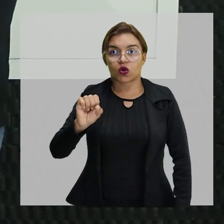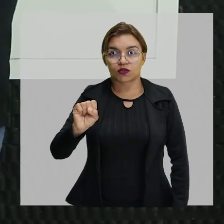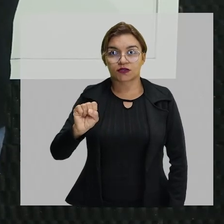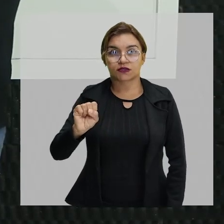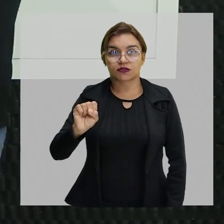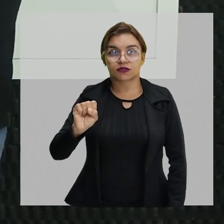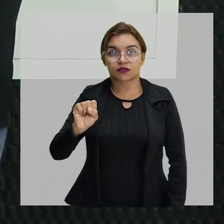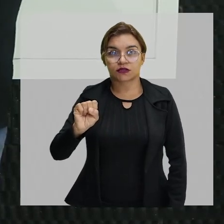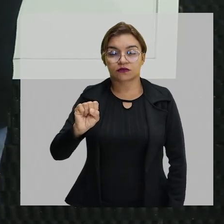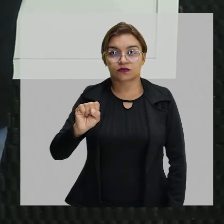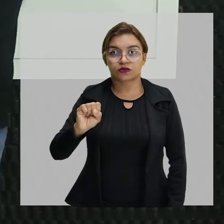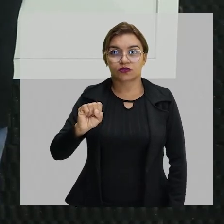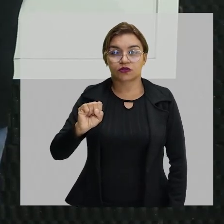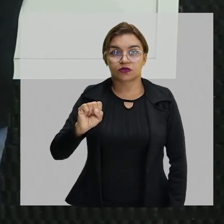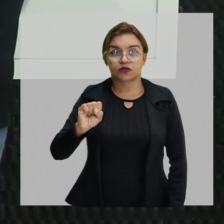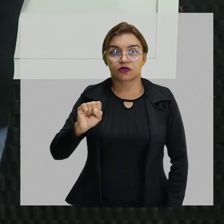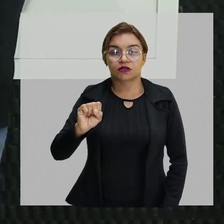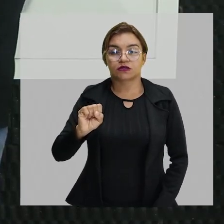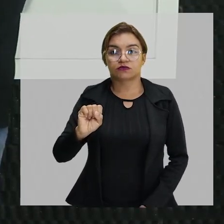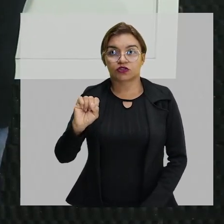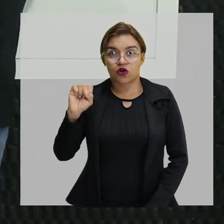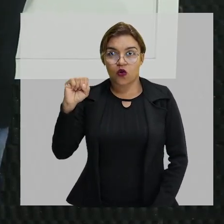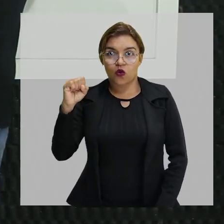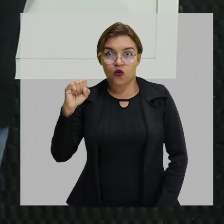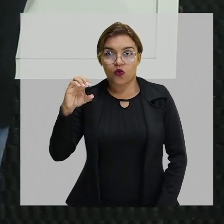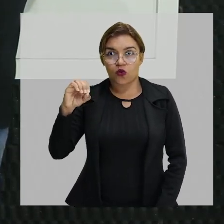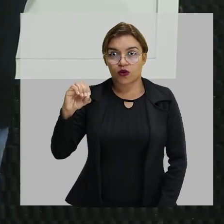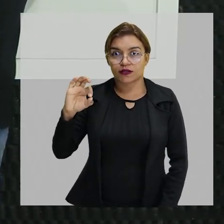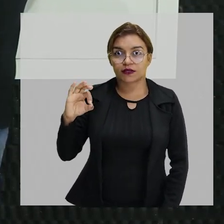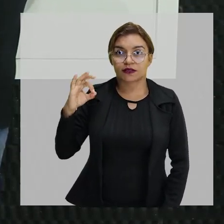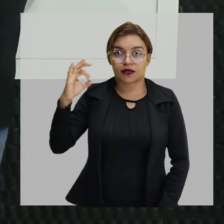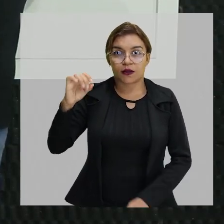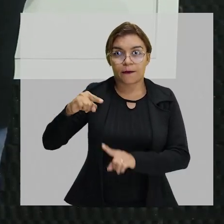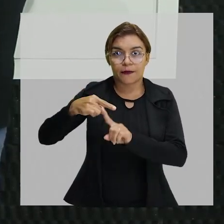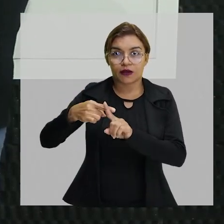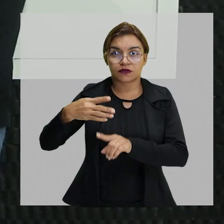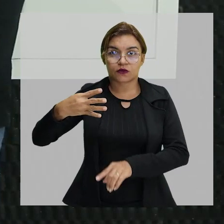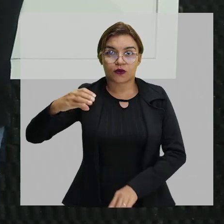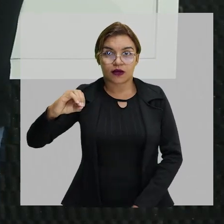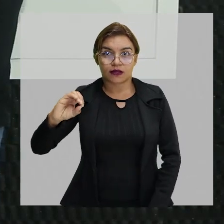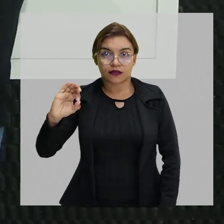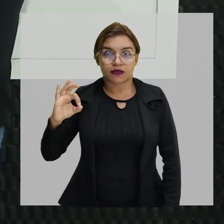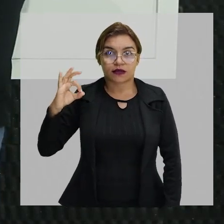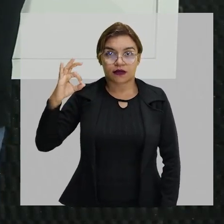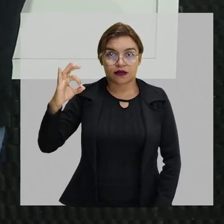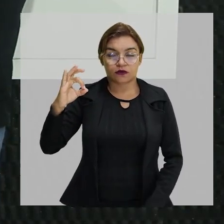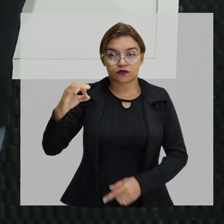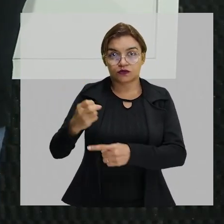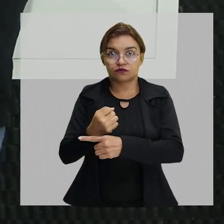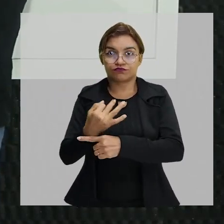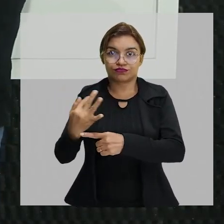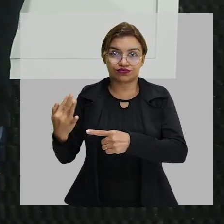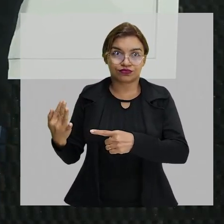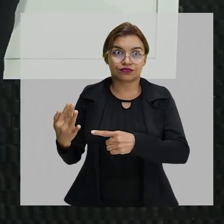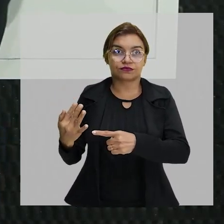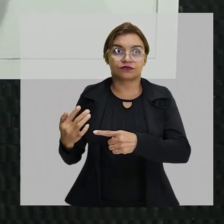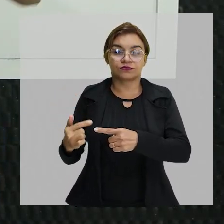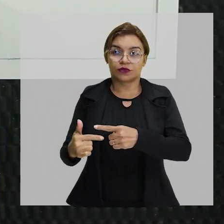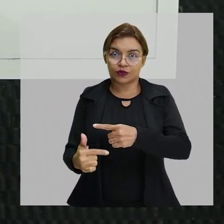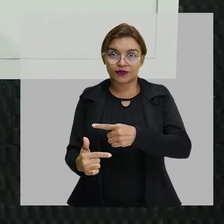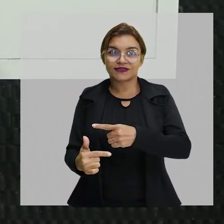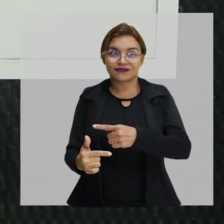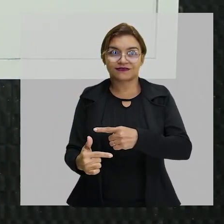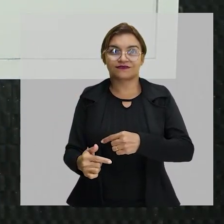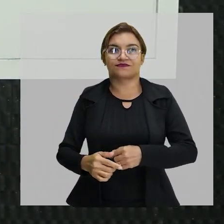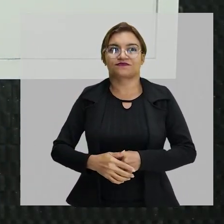de 80 graus mais 40 graus dividido por 2,